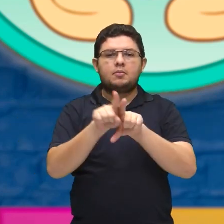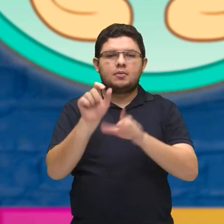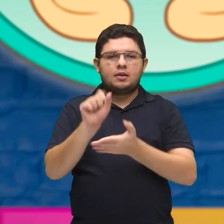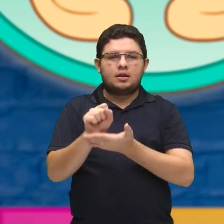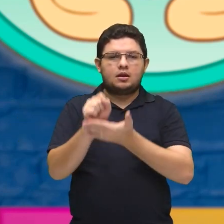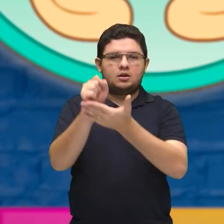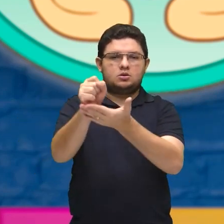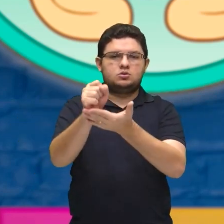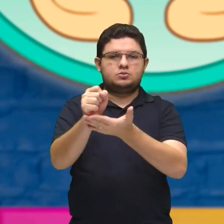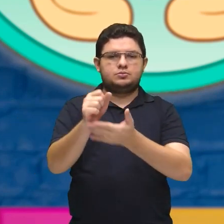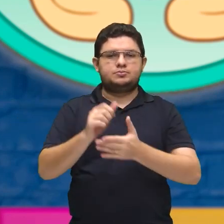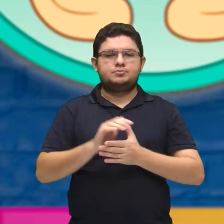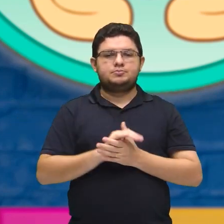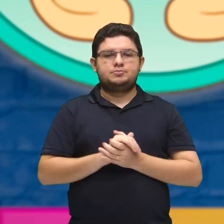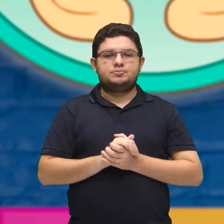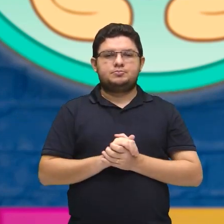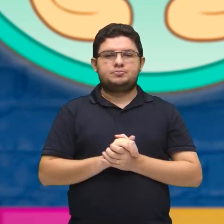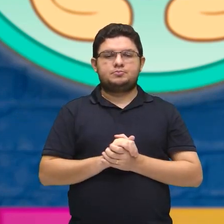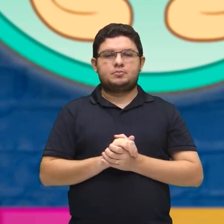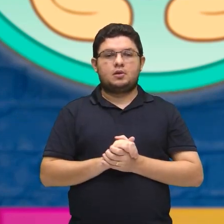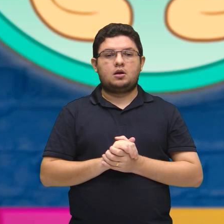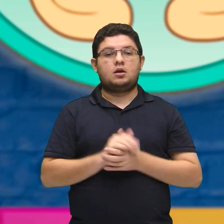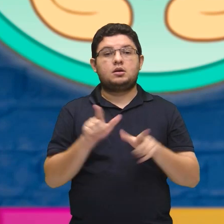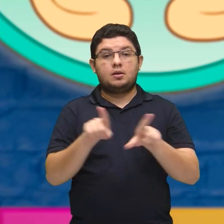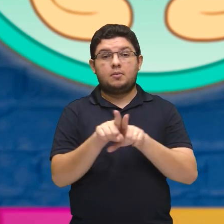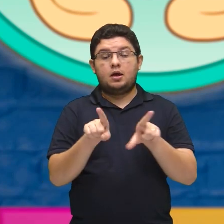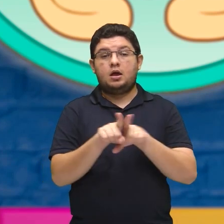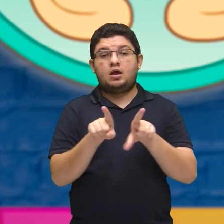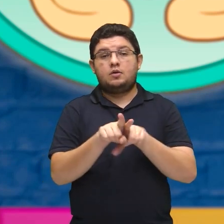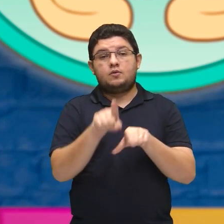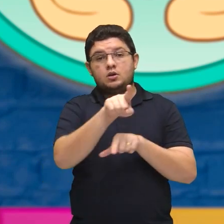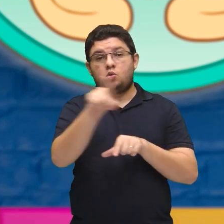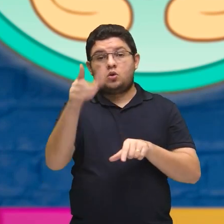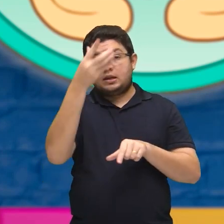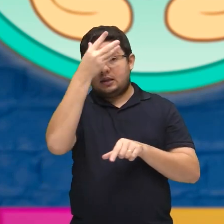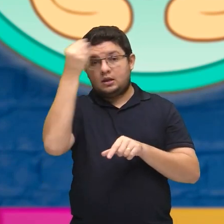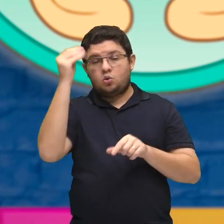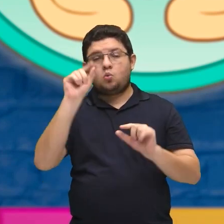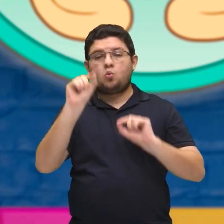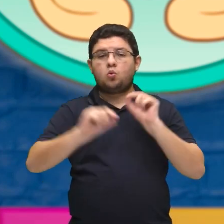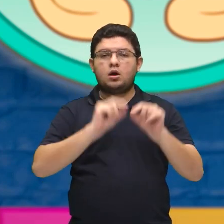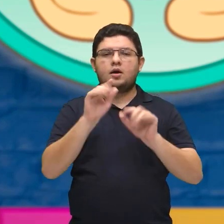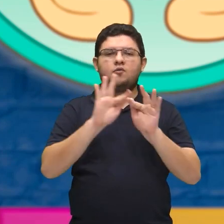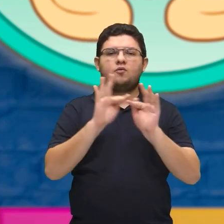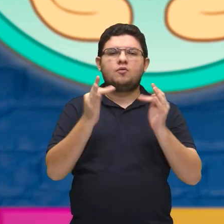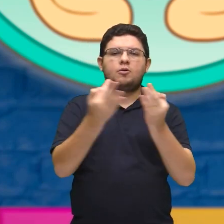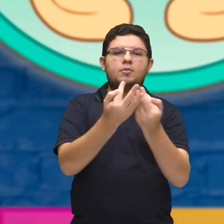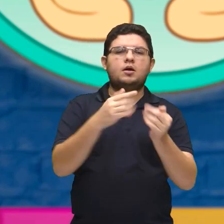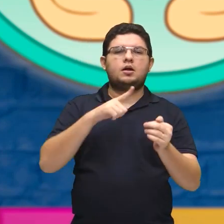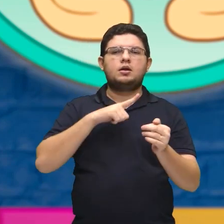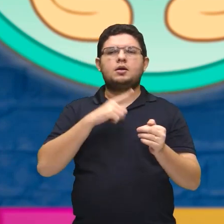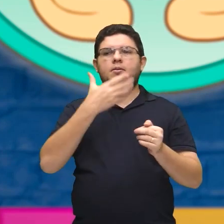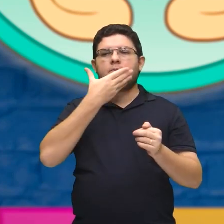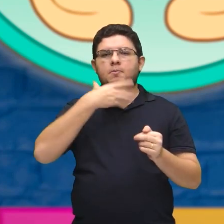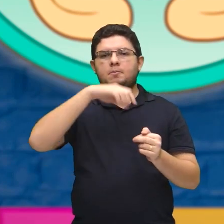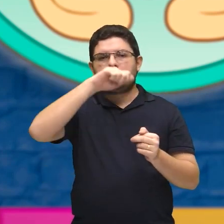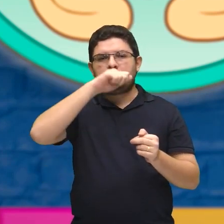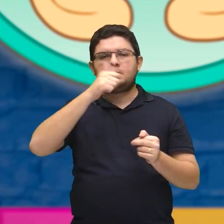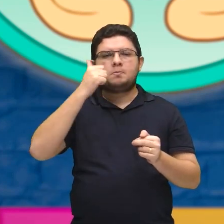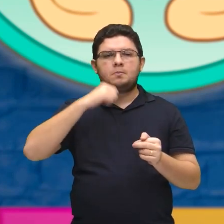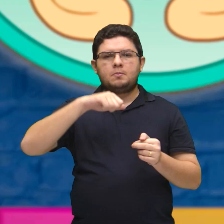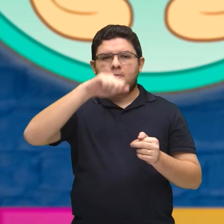bom? E não posso esquecer também daquele pai, da mãe, que sempre está ali com o seu filho,